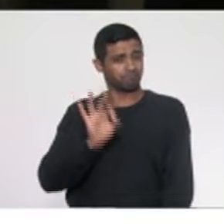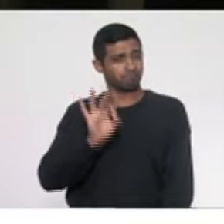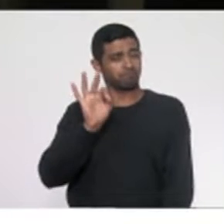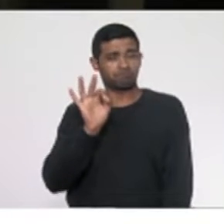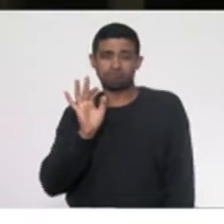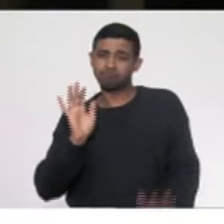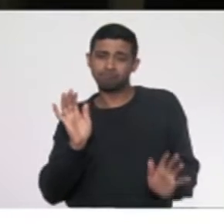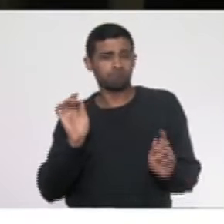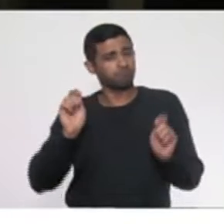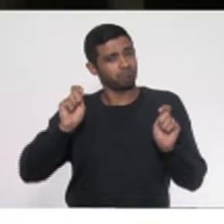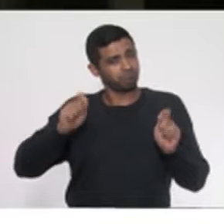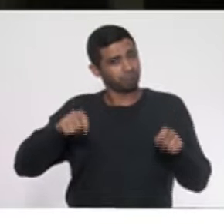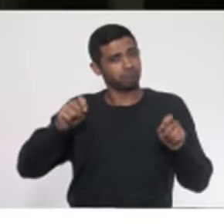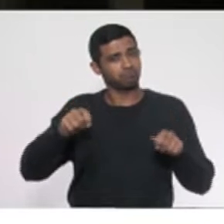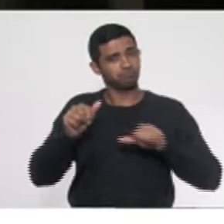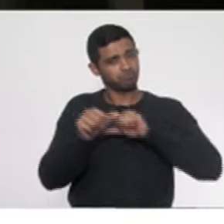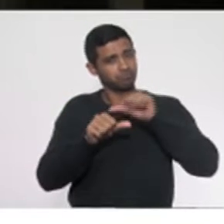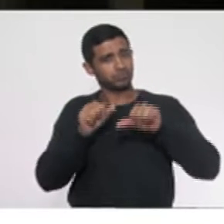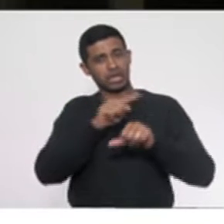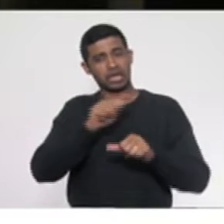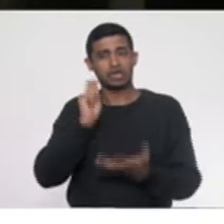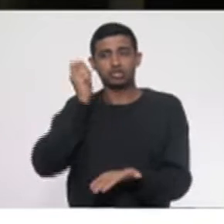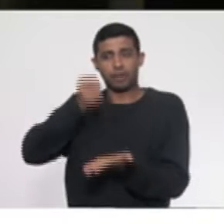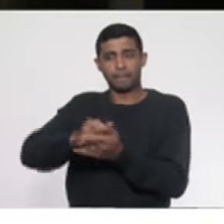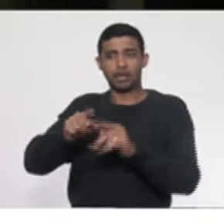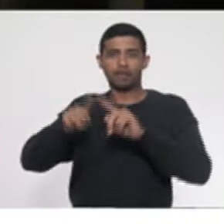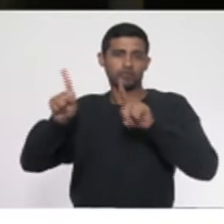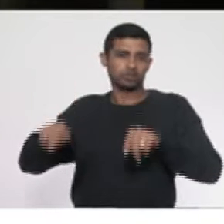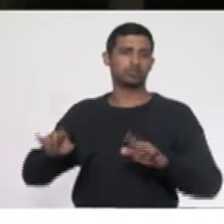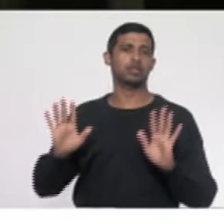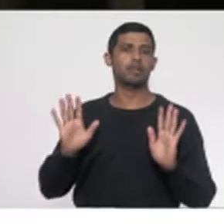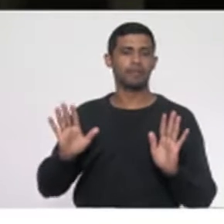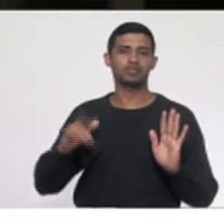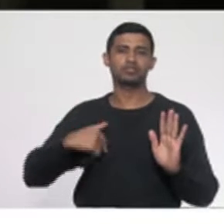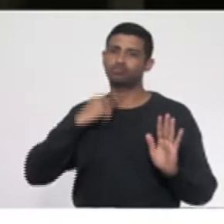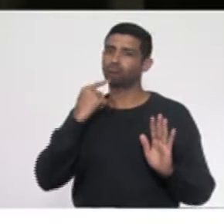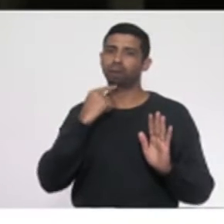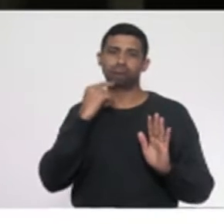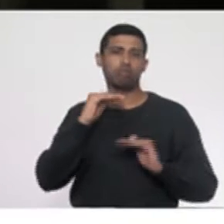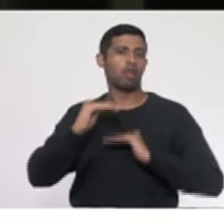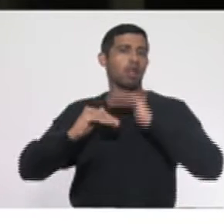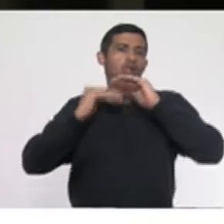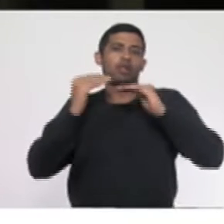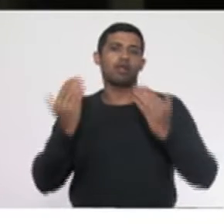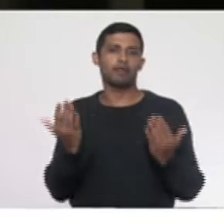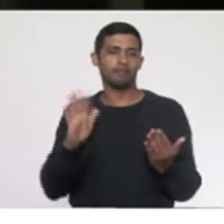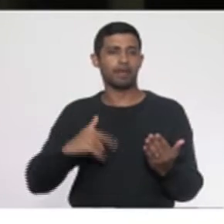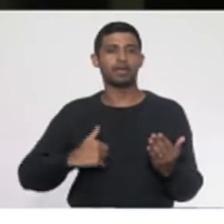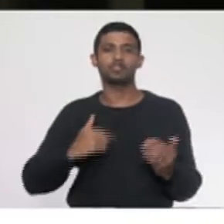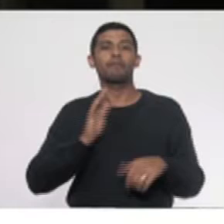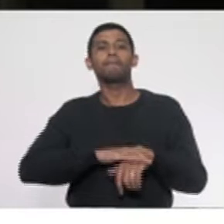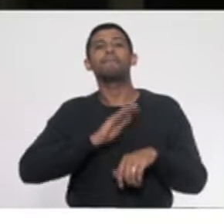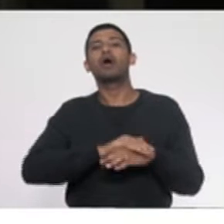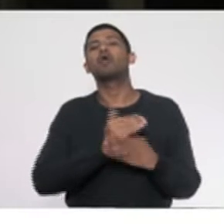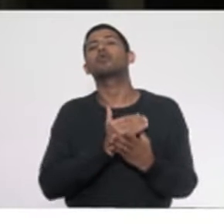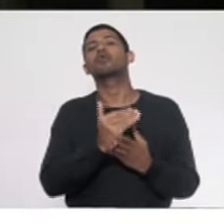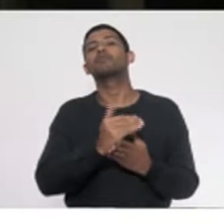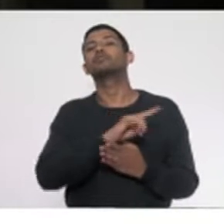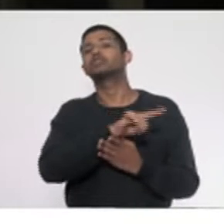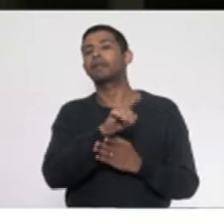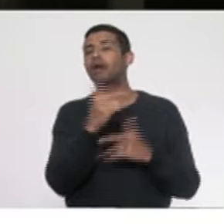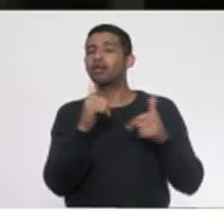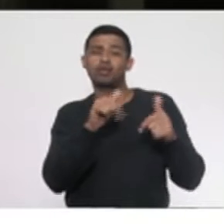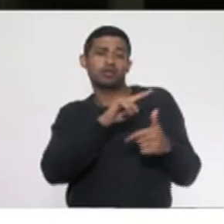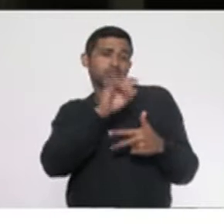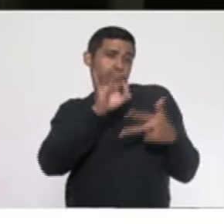eles possam gastar para pagar seus servidores. Em geral, não consigo avançar, mas a origem foi deles, né?